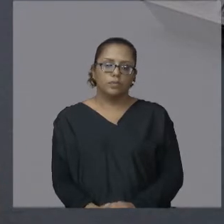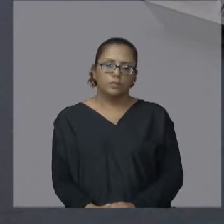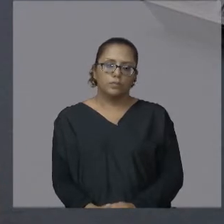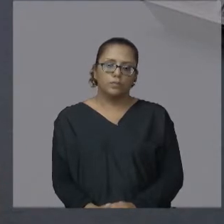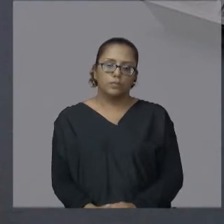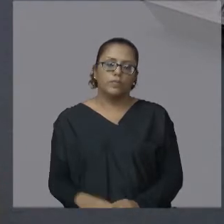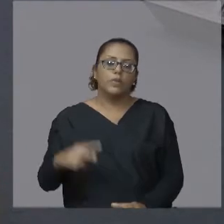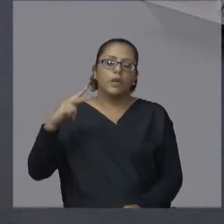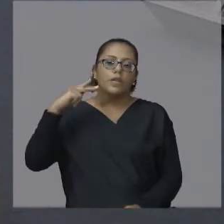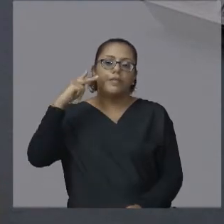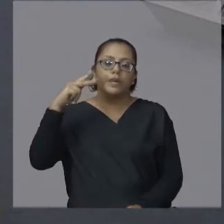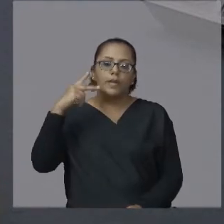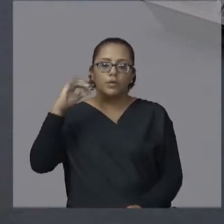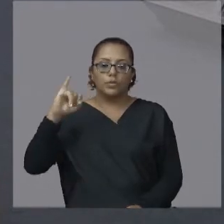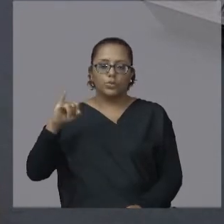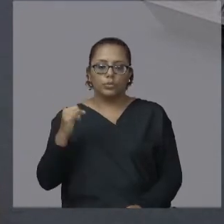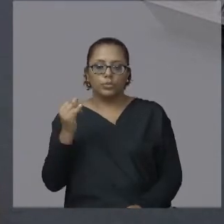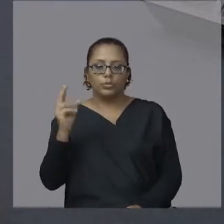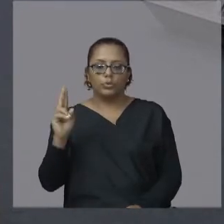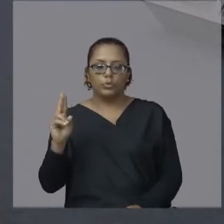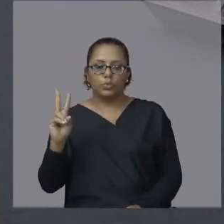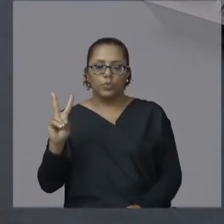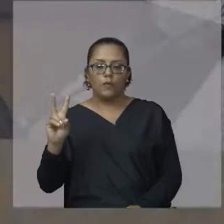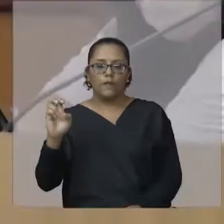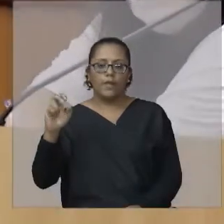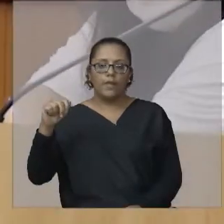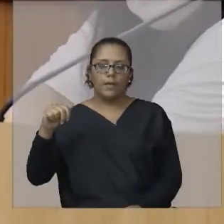Vereador Juvenil Silvério.